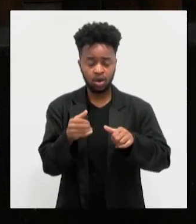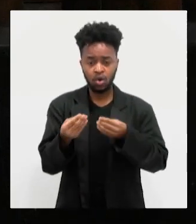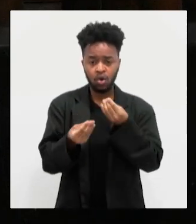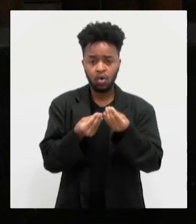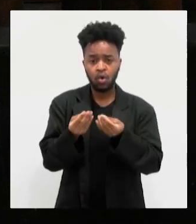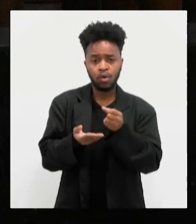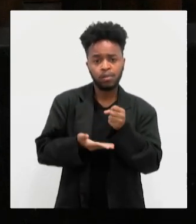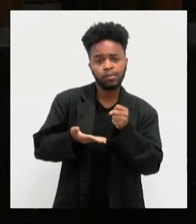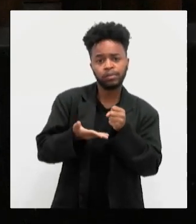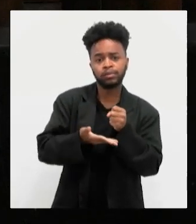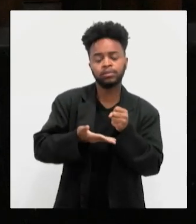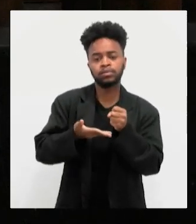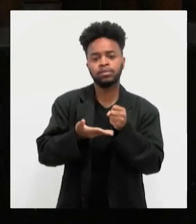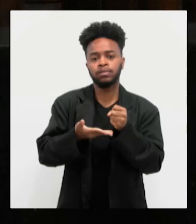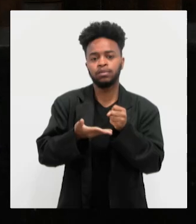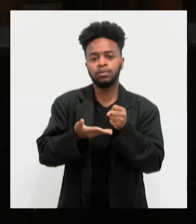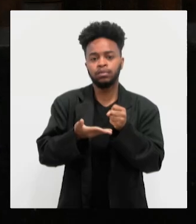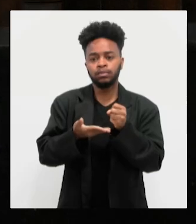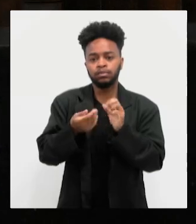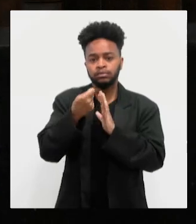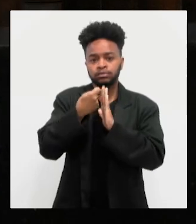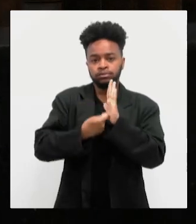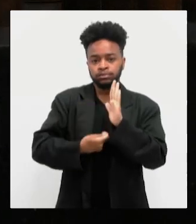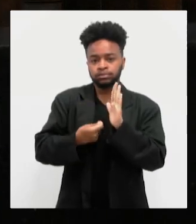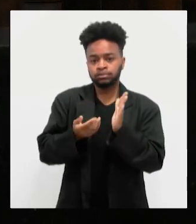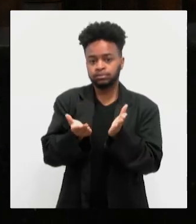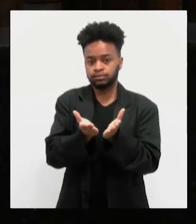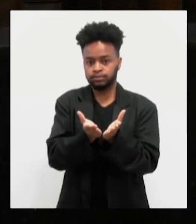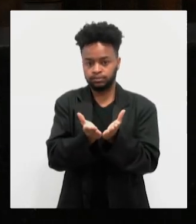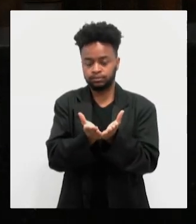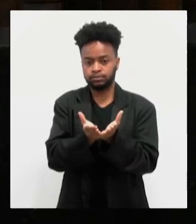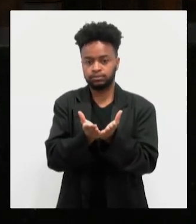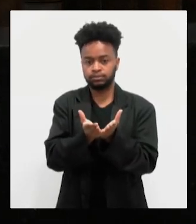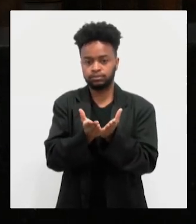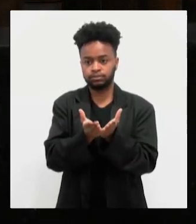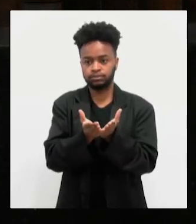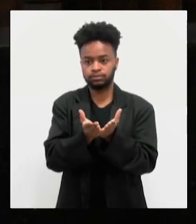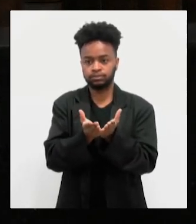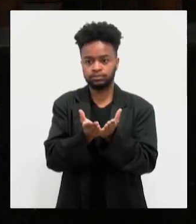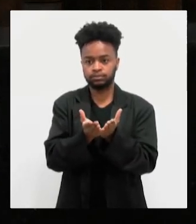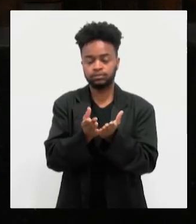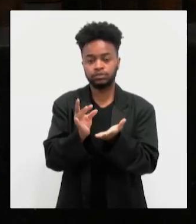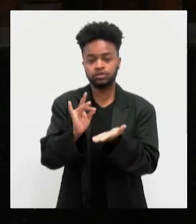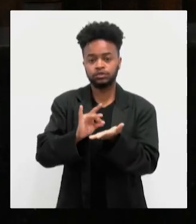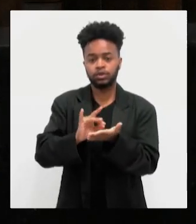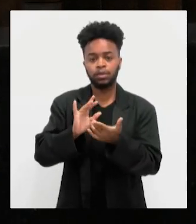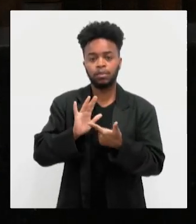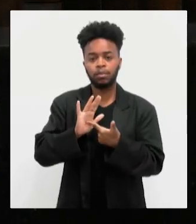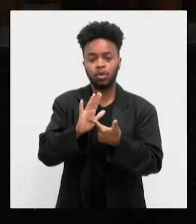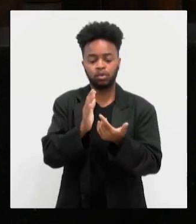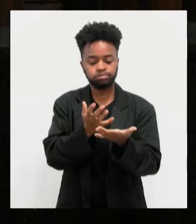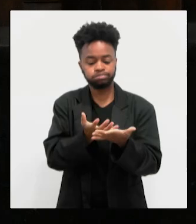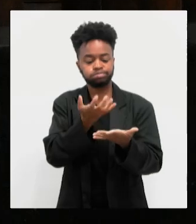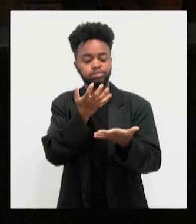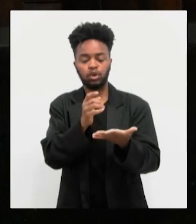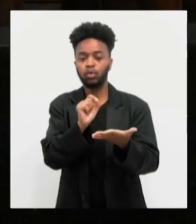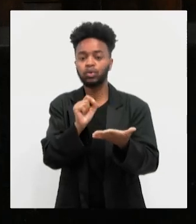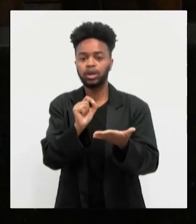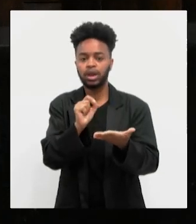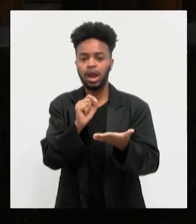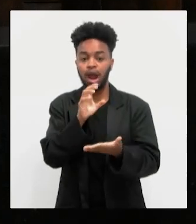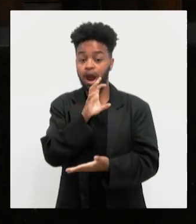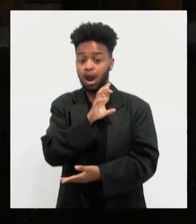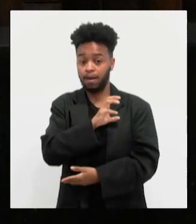essência dos textos bíblicos, o que vai saltar aos olhos é o